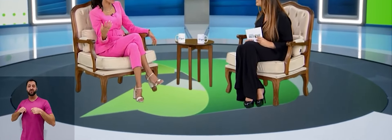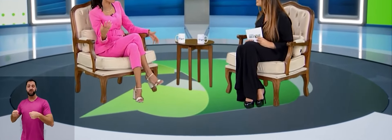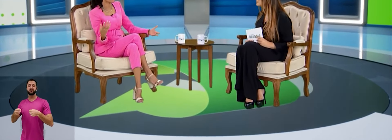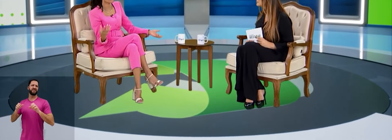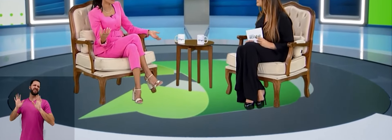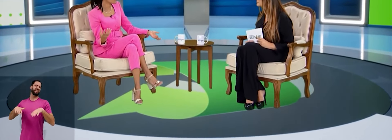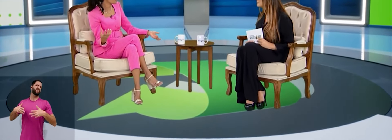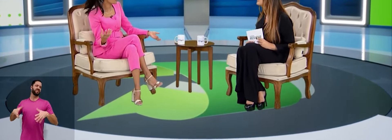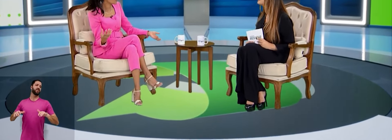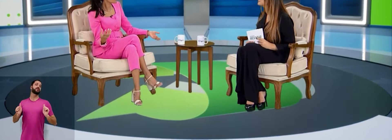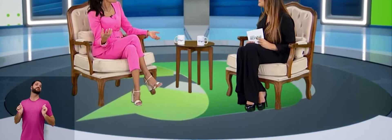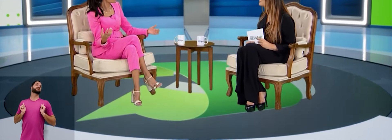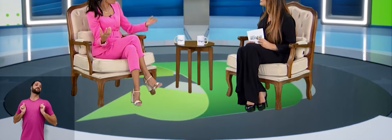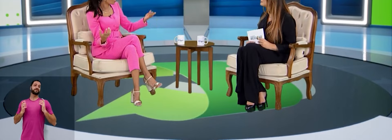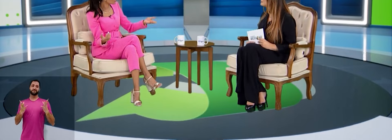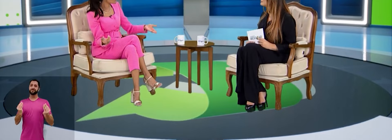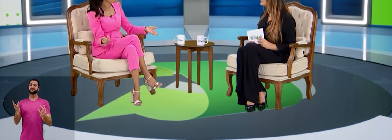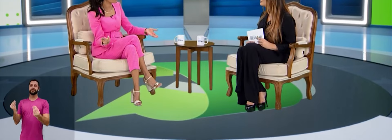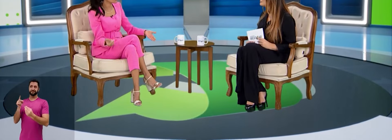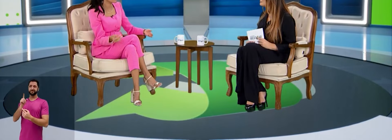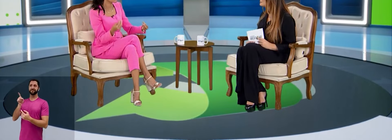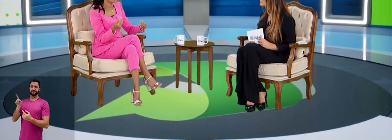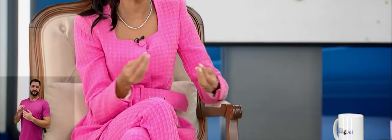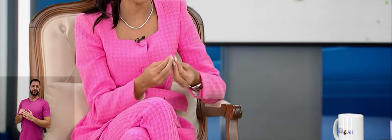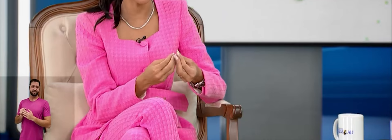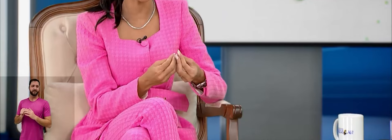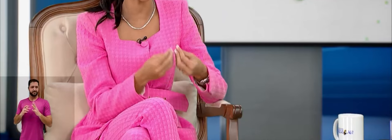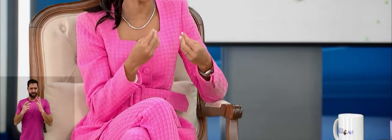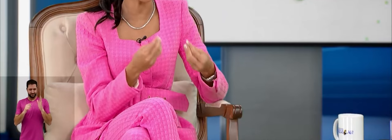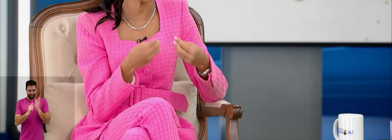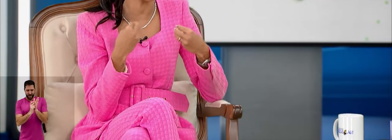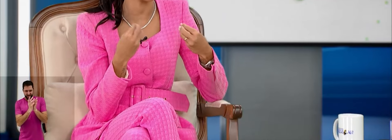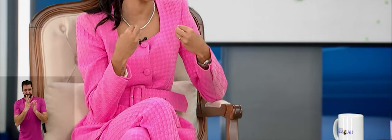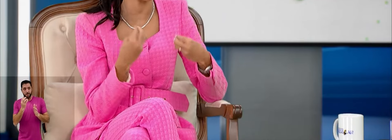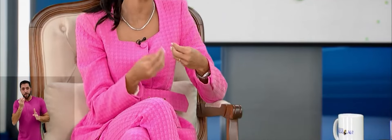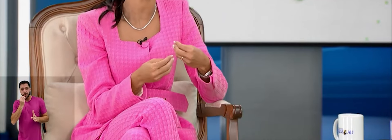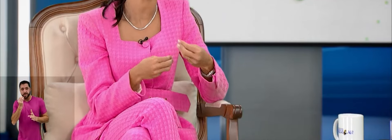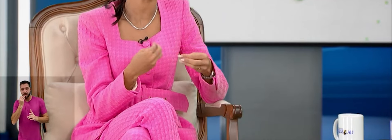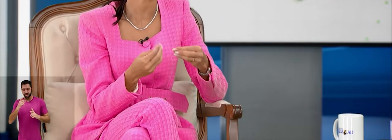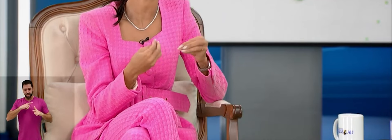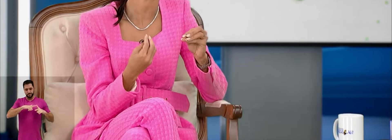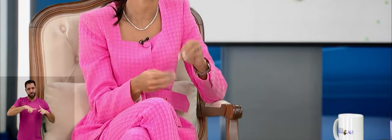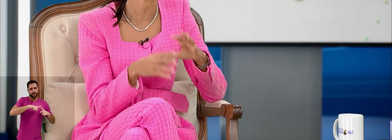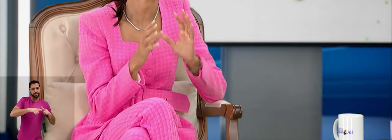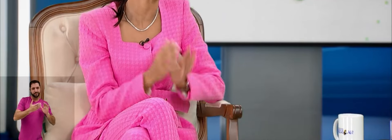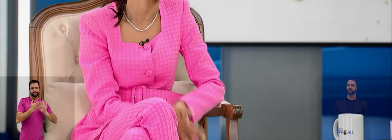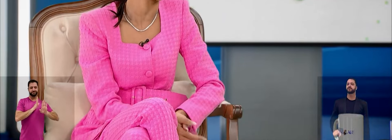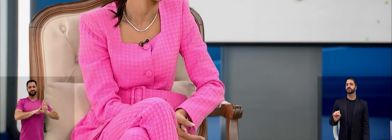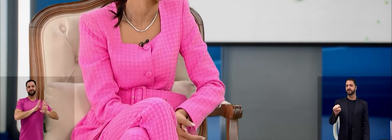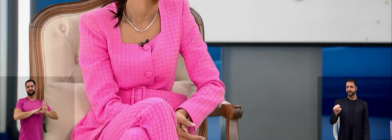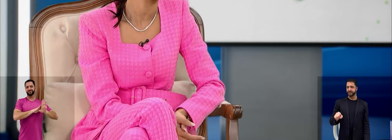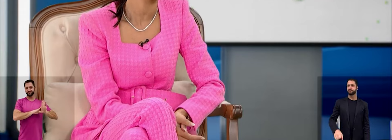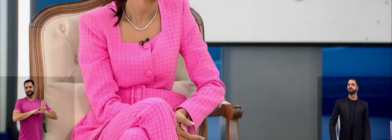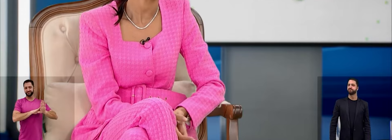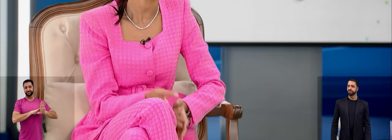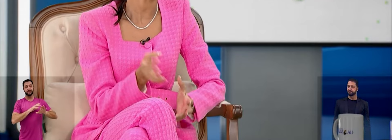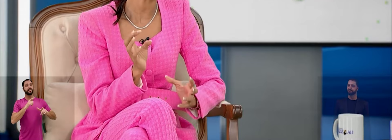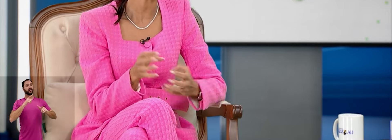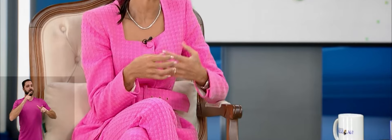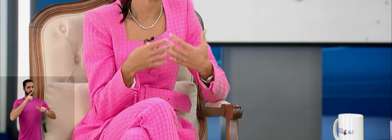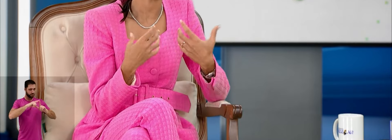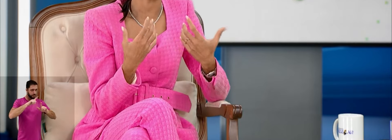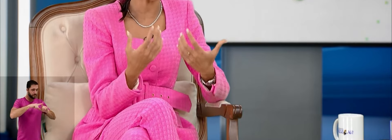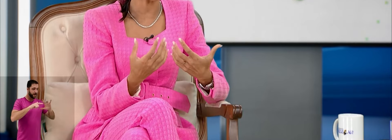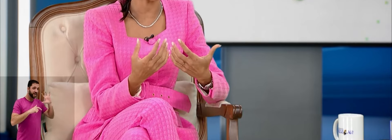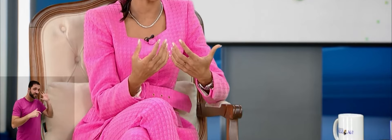dar trabalho e não faz. Só que é o que você falou, muitas vezes a oportunidade, ela vem disfarçada de problema. Sim. E daí